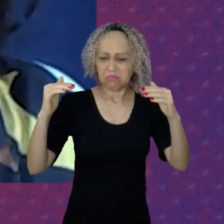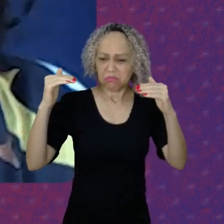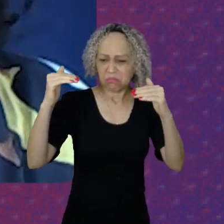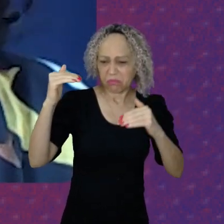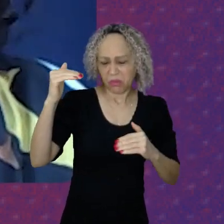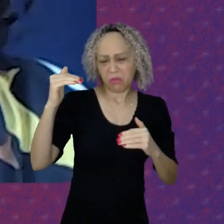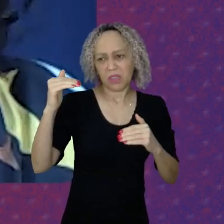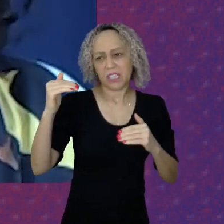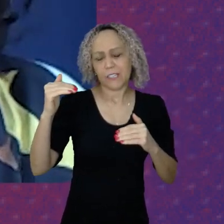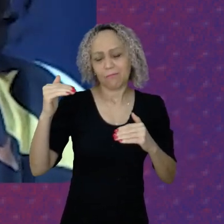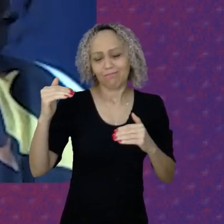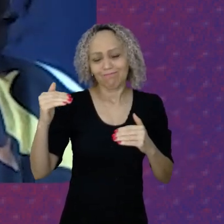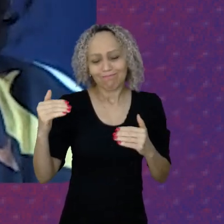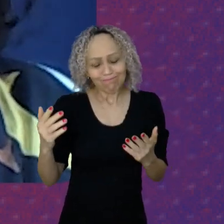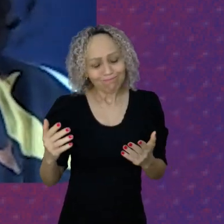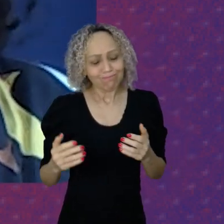precisam